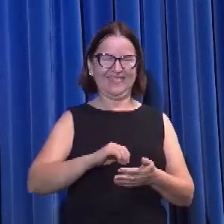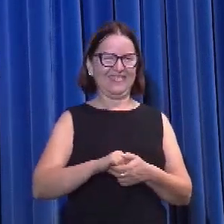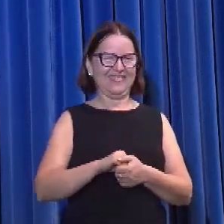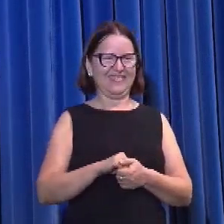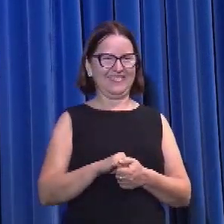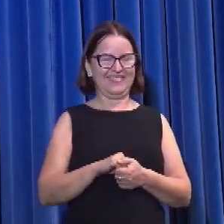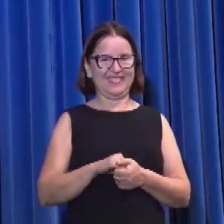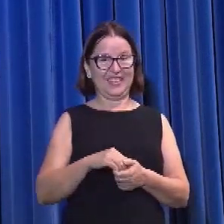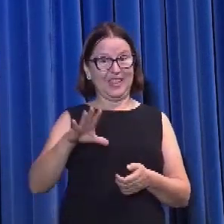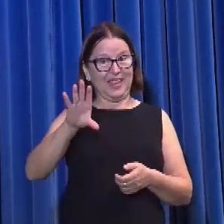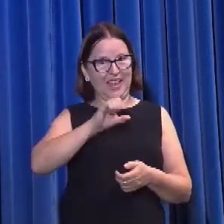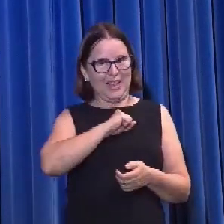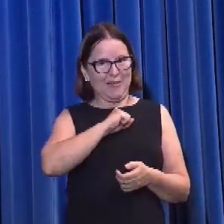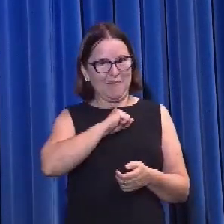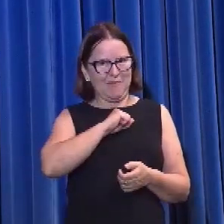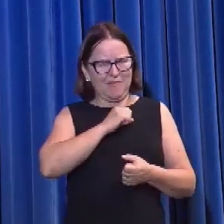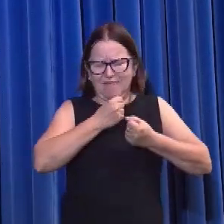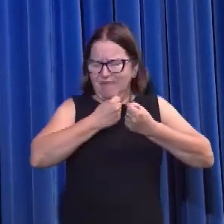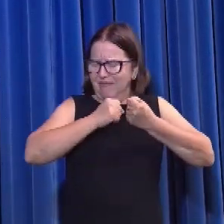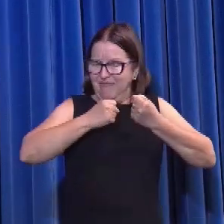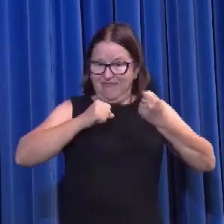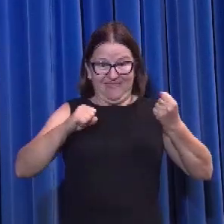Isso é um amor furioso.